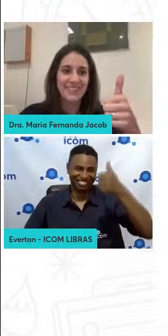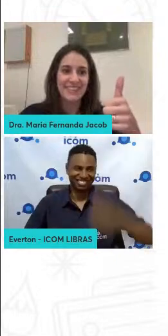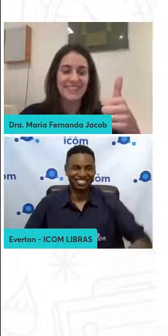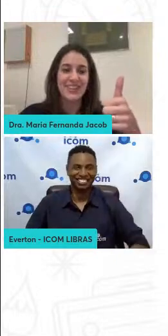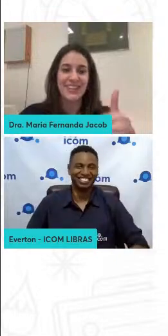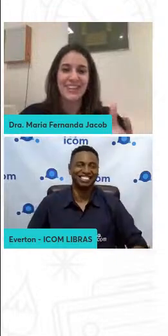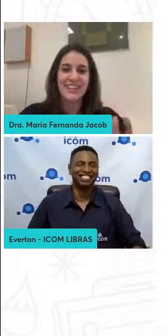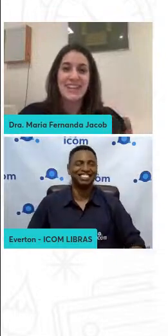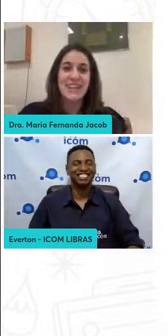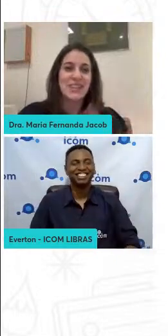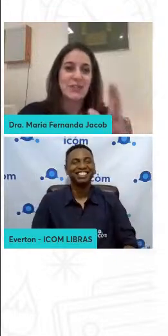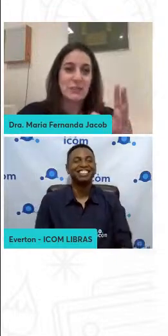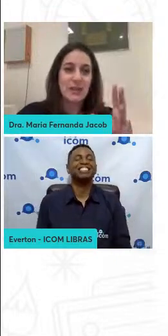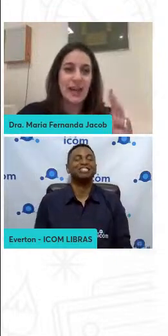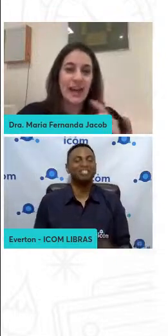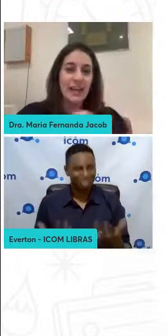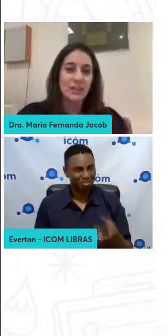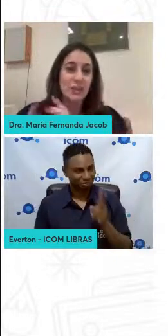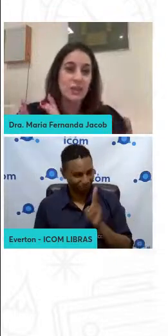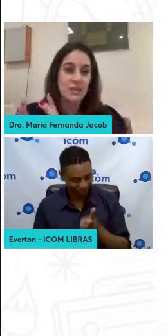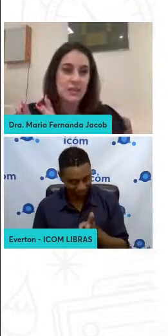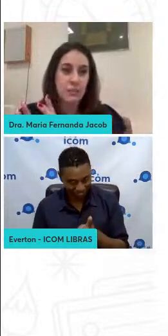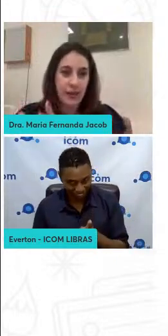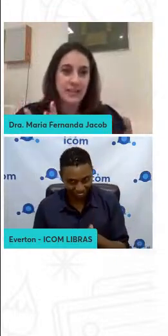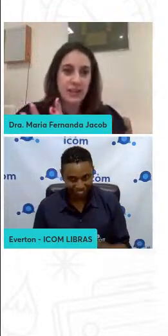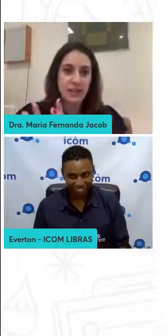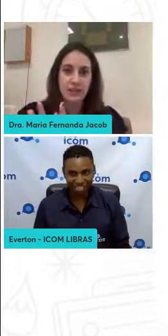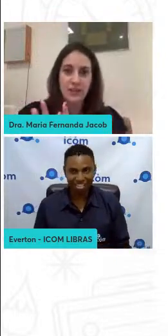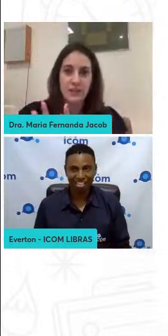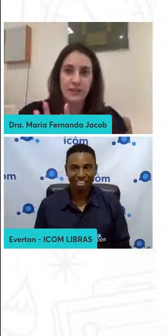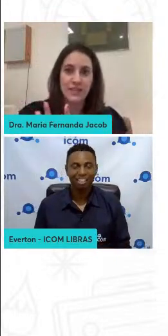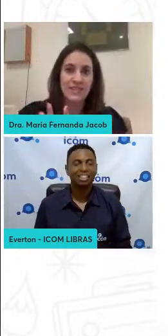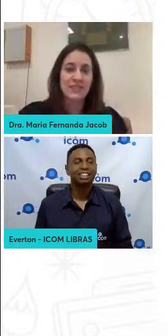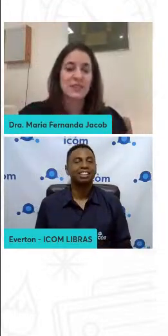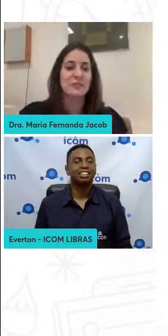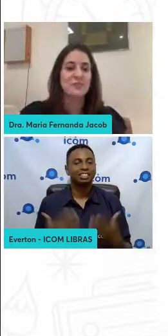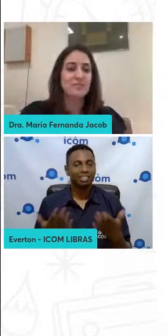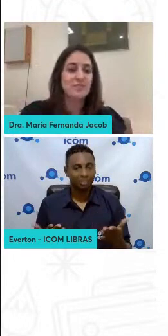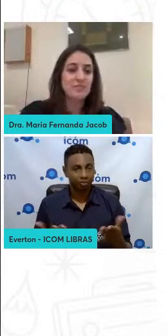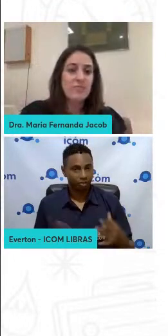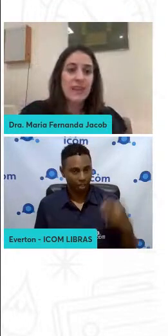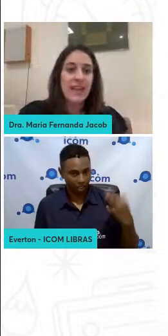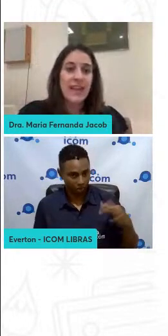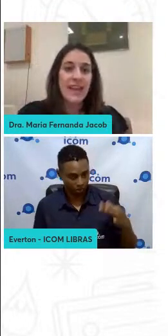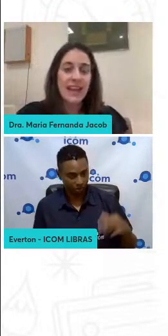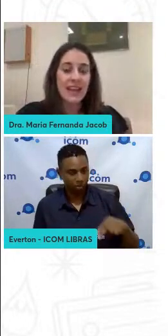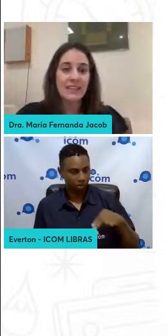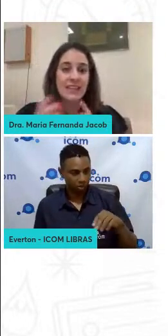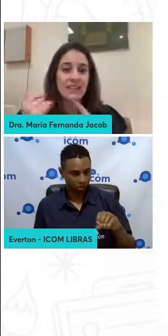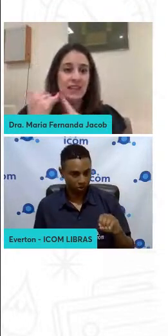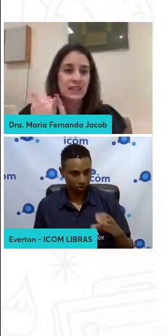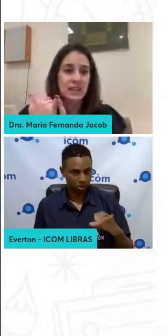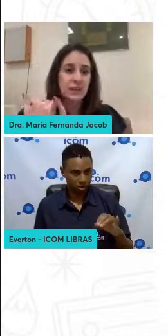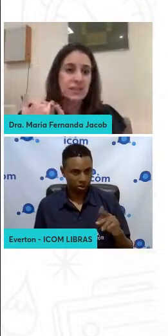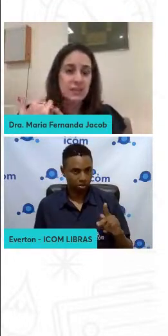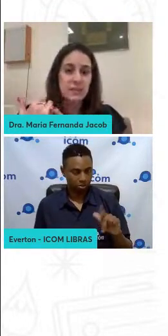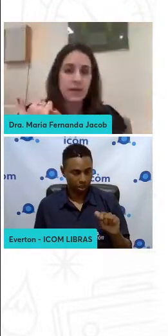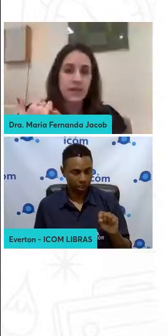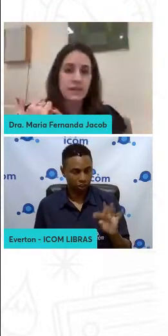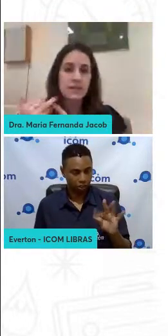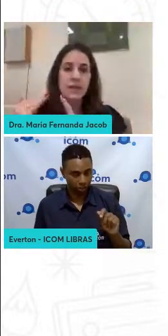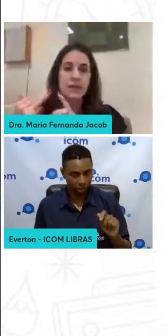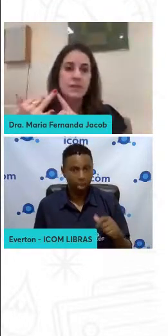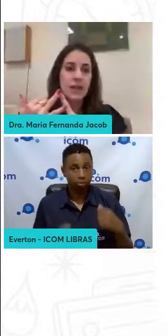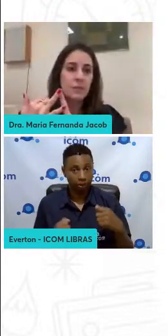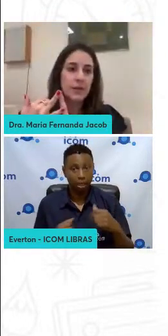Joia. Então, vamos lá. A dor nociplástica, que era o que eu estava explicando, ela tem que ser acima de 3